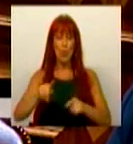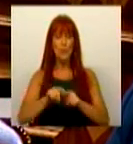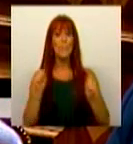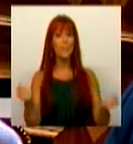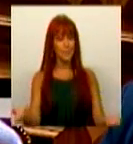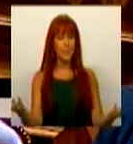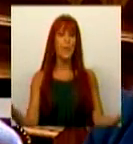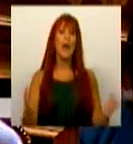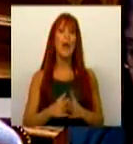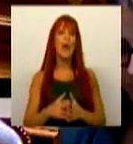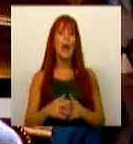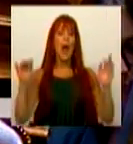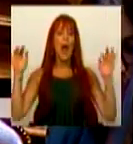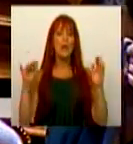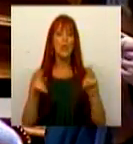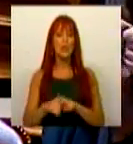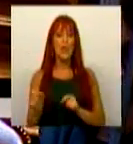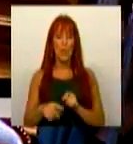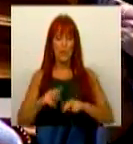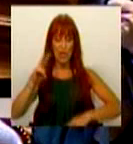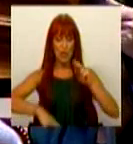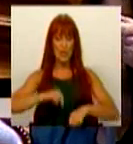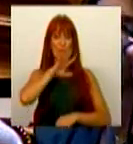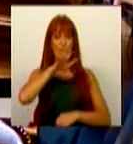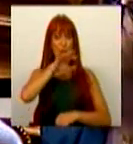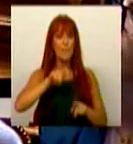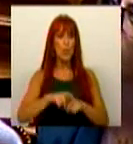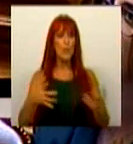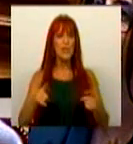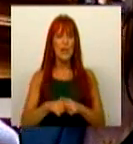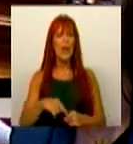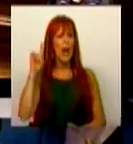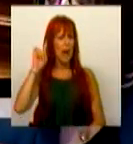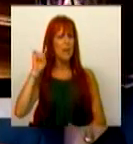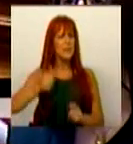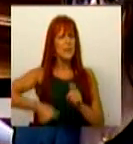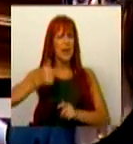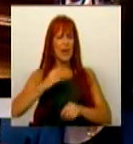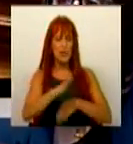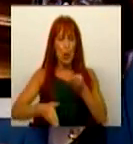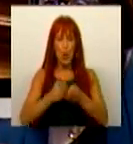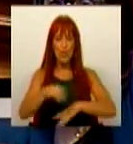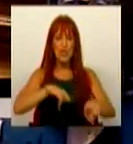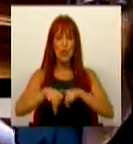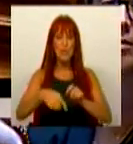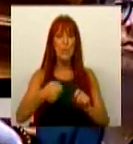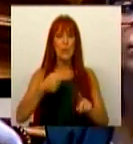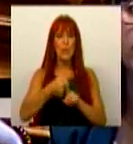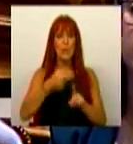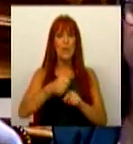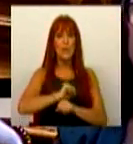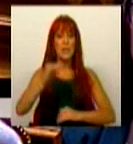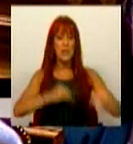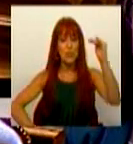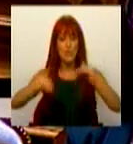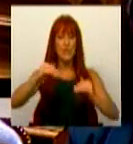distribuição. A redução do esforço fiscal das famílias é um vetor central na continuidade da política de combate às desigualdades e da política